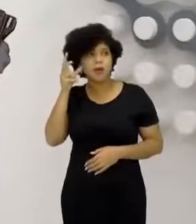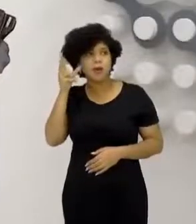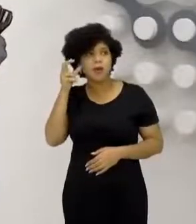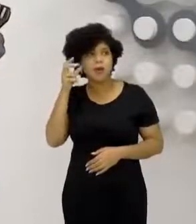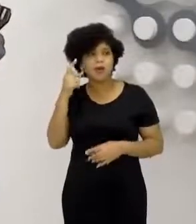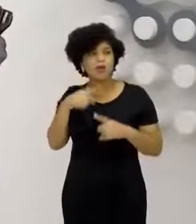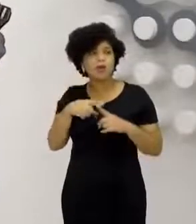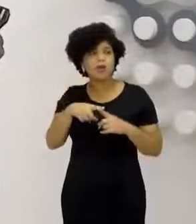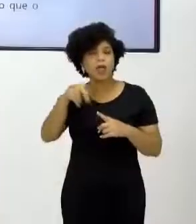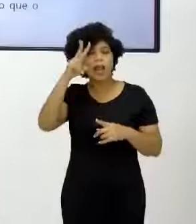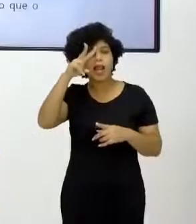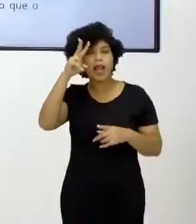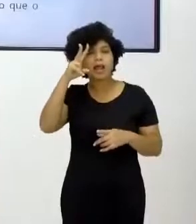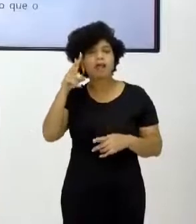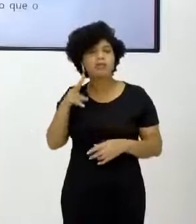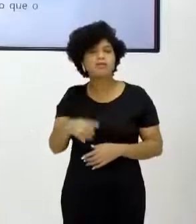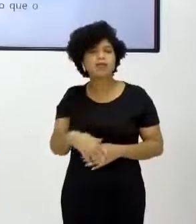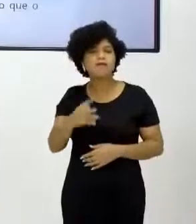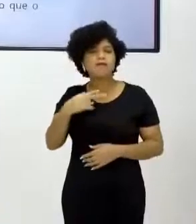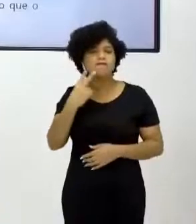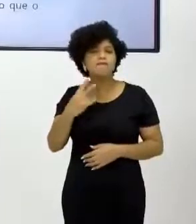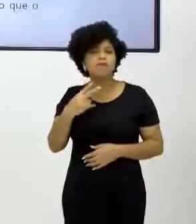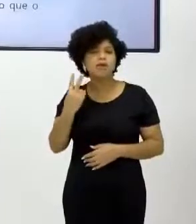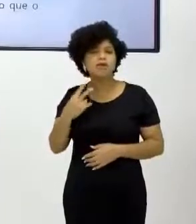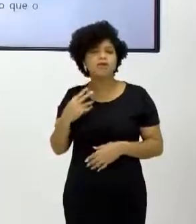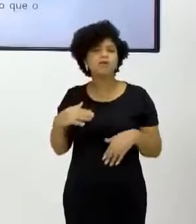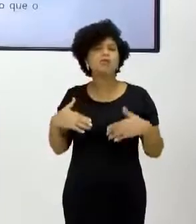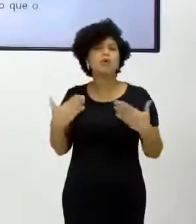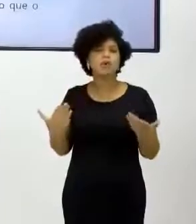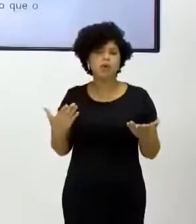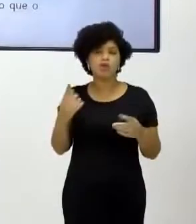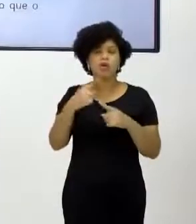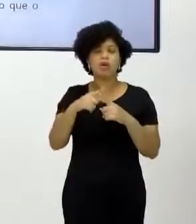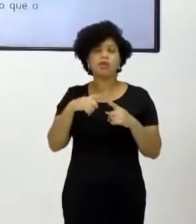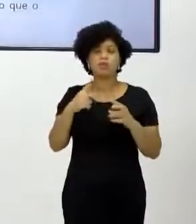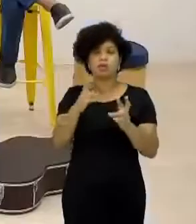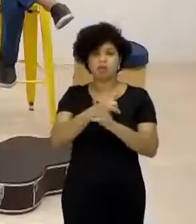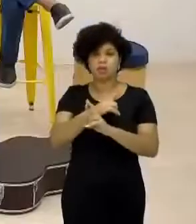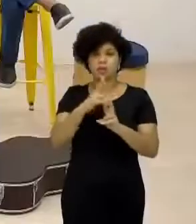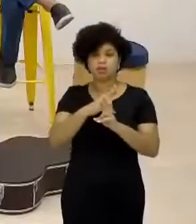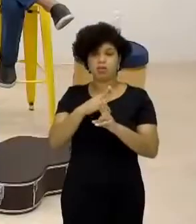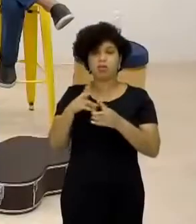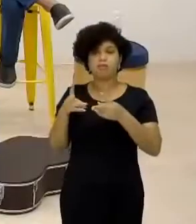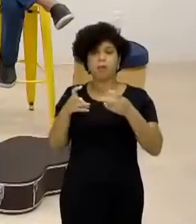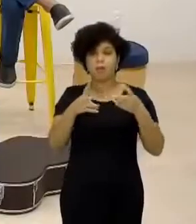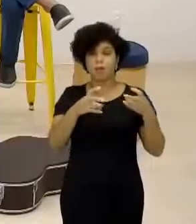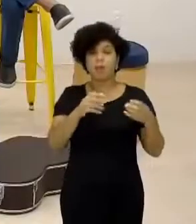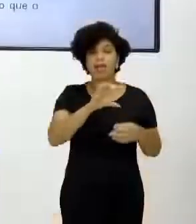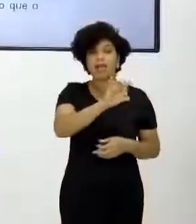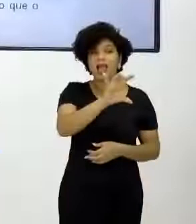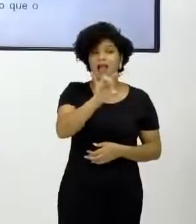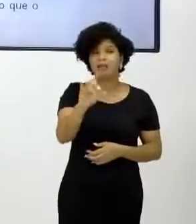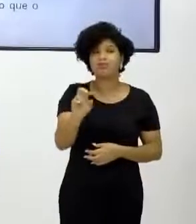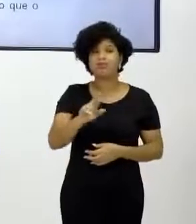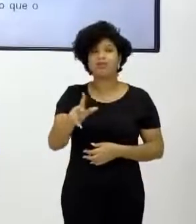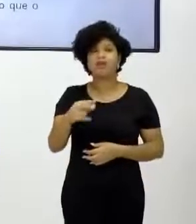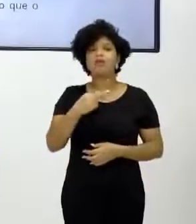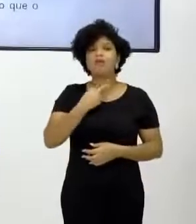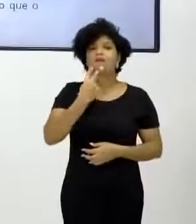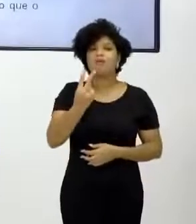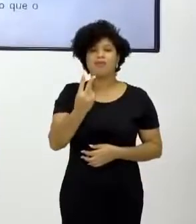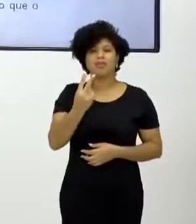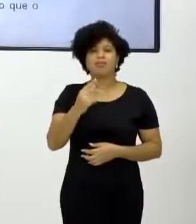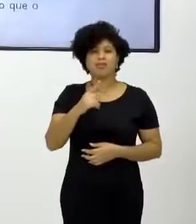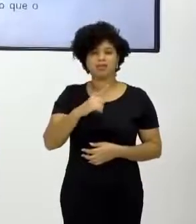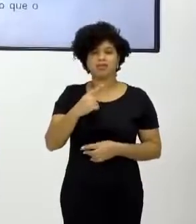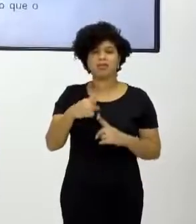ligado ao timbre. Ao timbre, é isso aí. Você consegue falar, ué, a voz, né? Consegue identificar a voz através do timbre da pessoa. Aquele